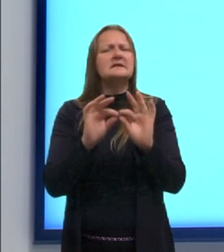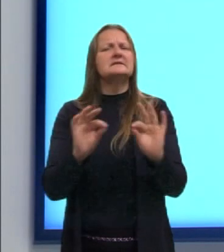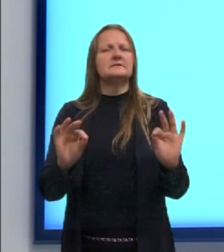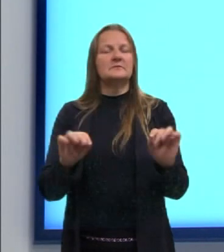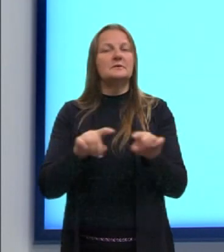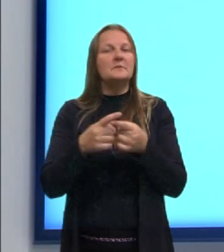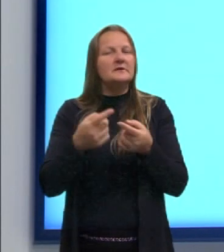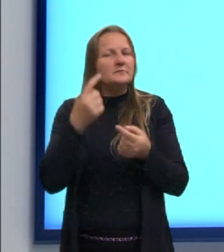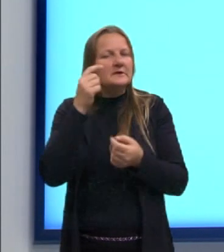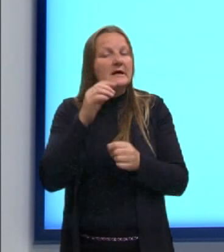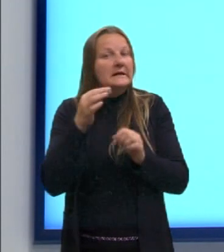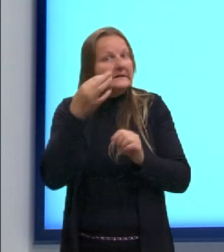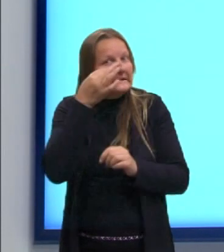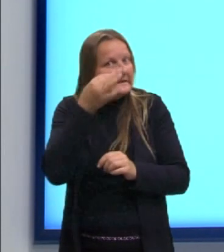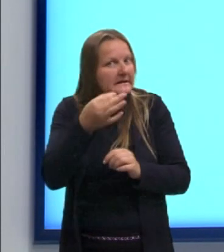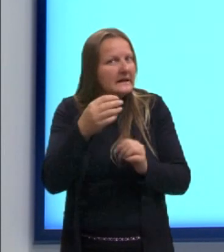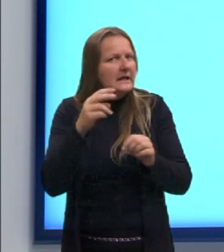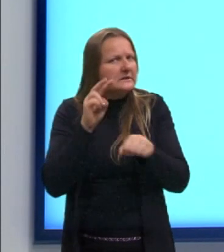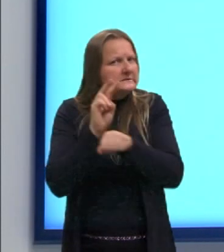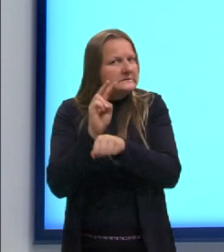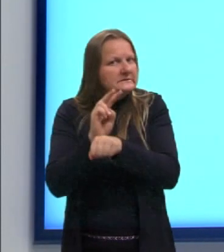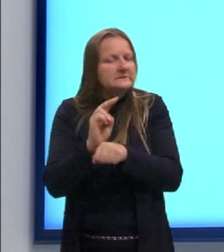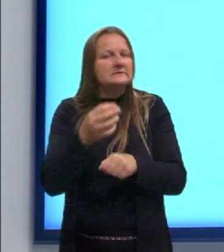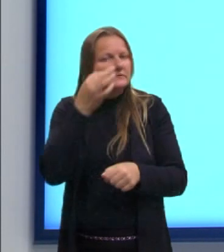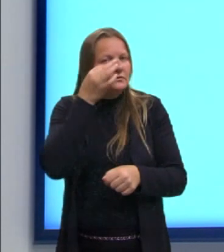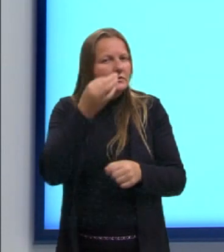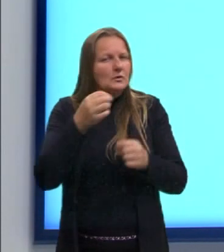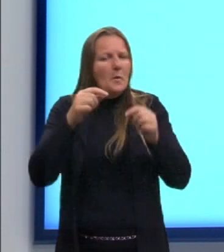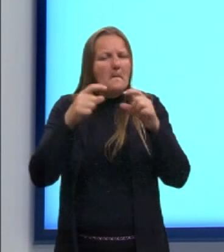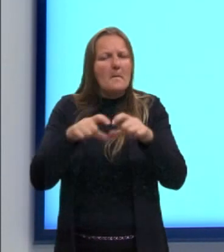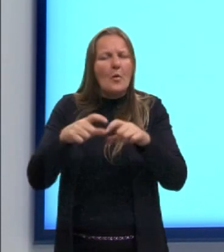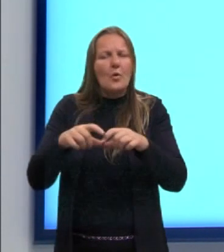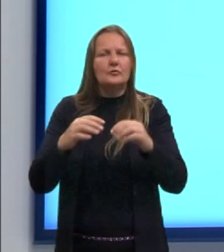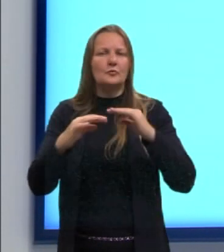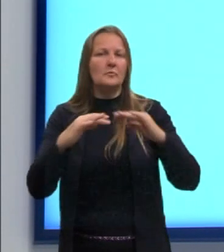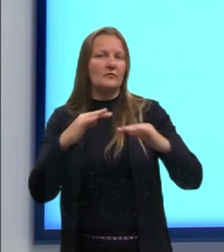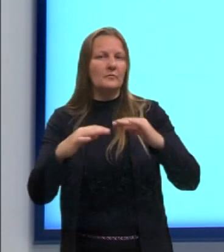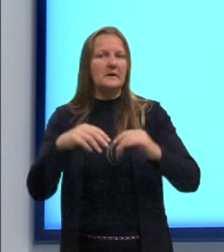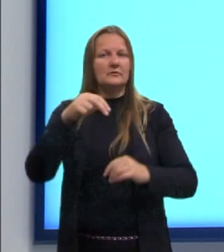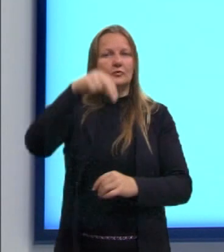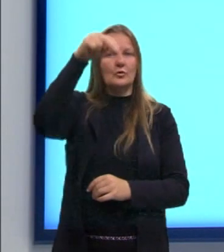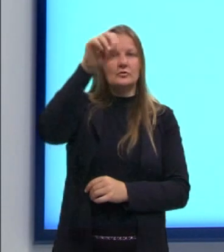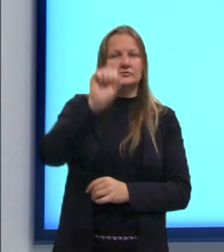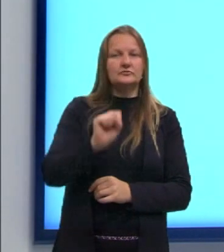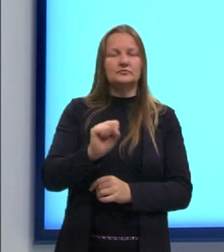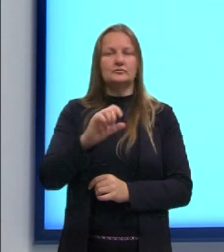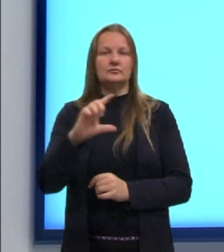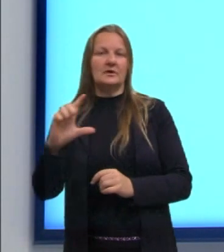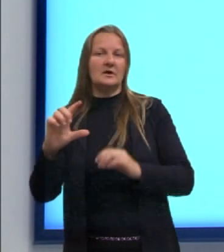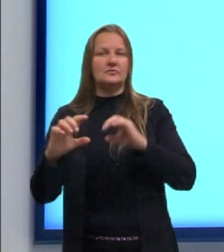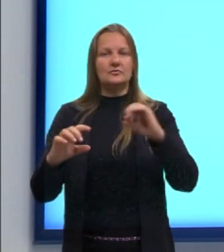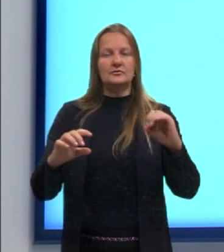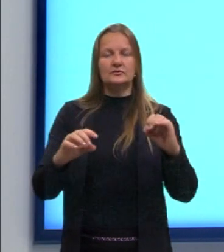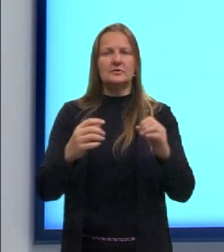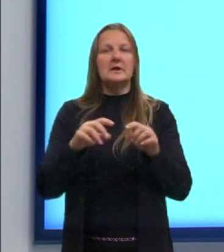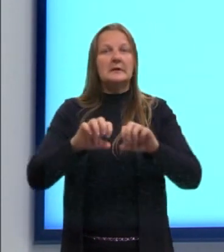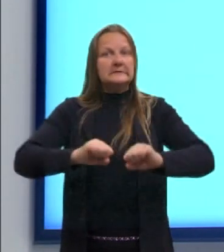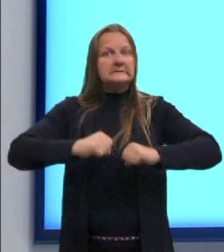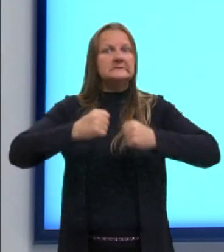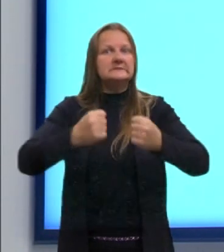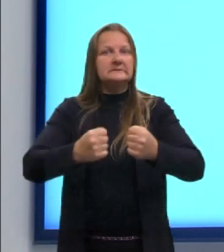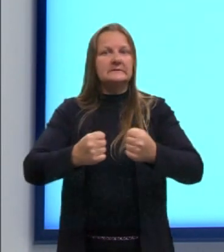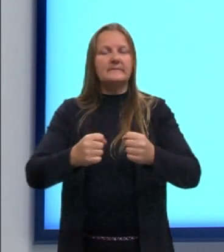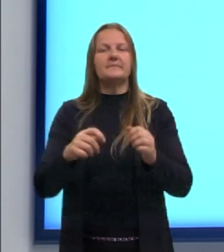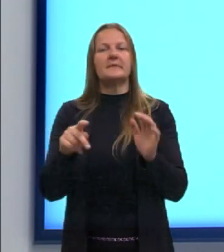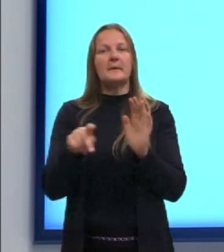simples, né, é somente para a gente trazer essa localização de ponto, de movimentação, de coordenadas e reforçar um pouco